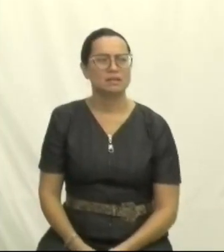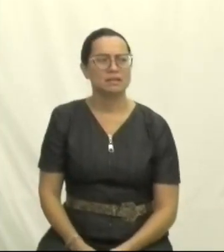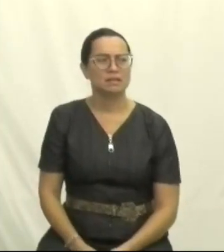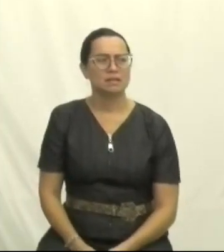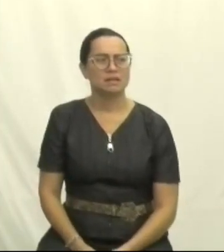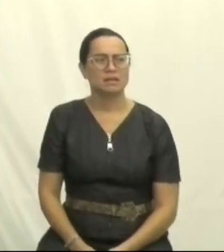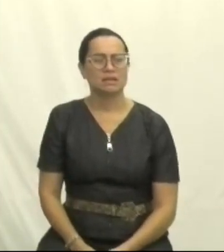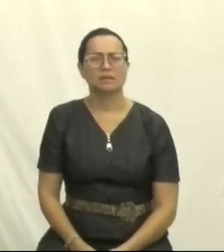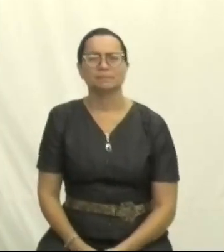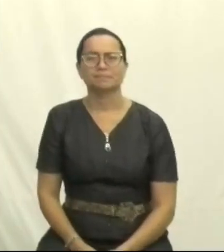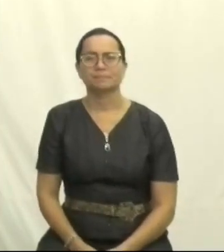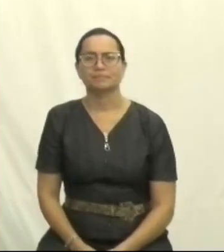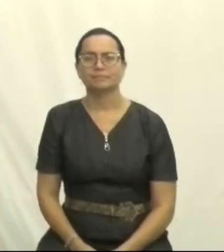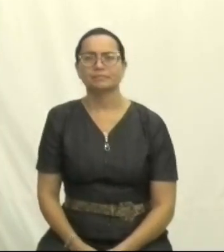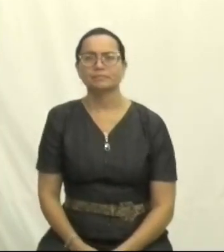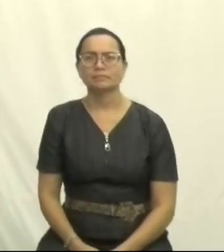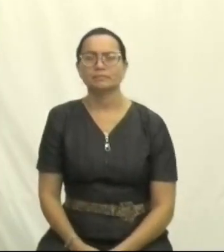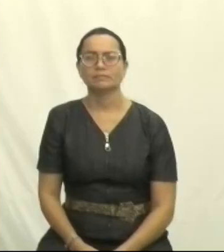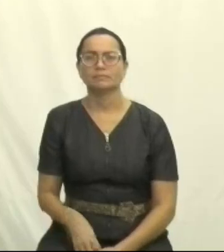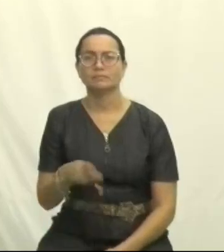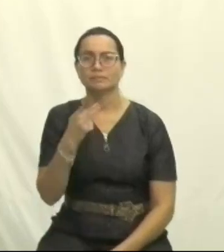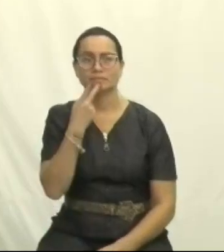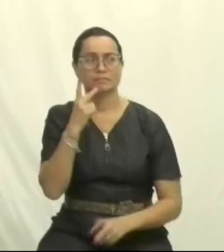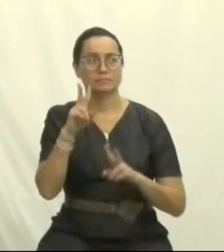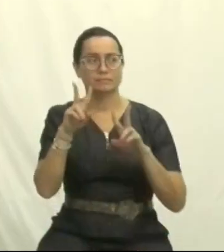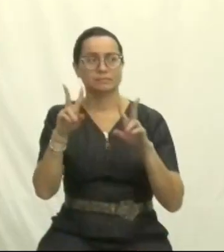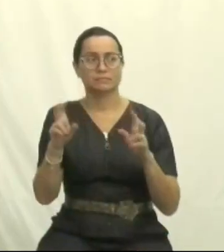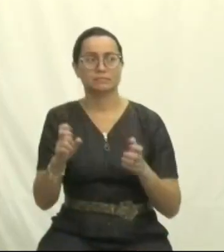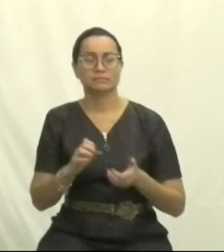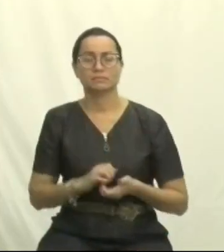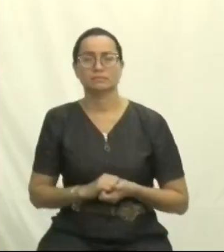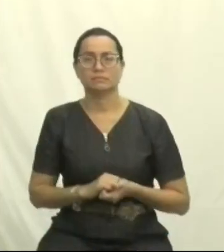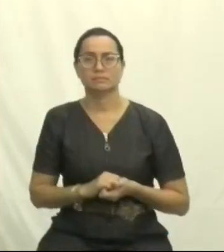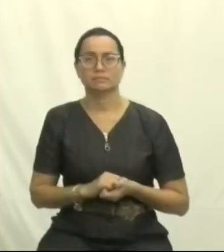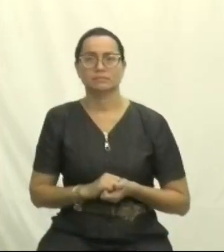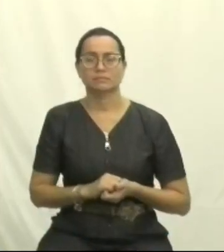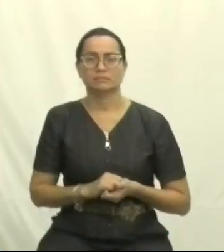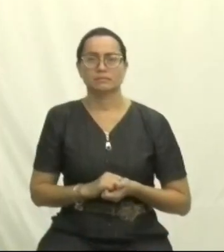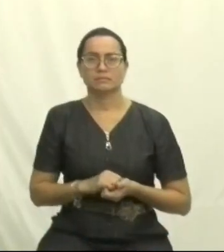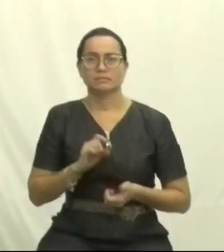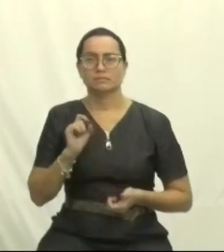senhor presidente, sobre a notícia que se deu agora,